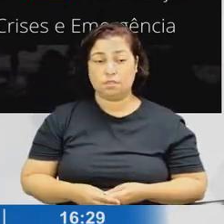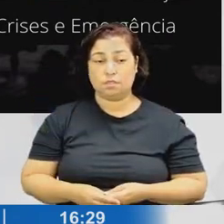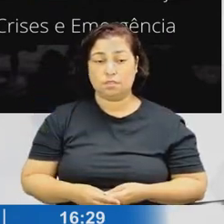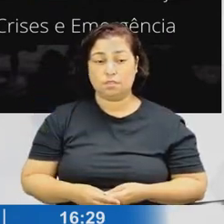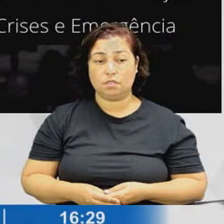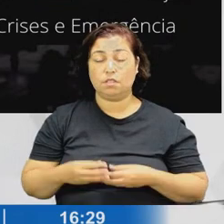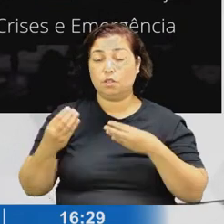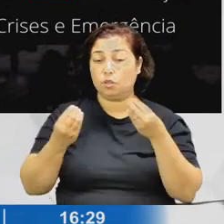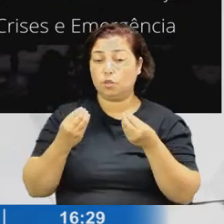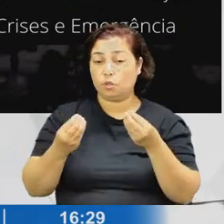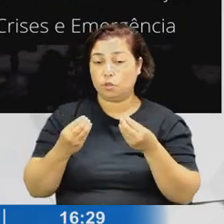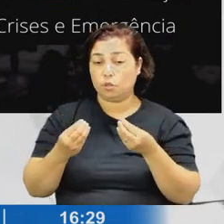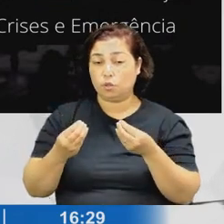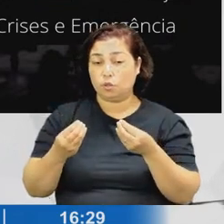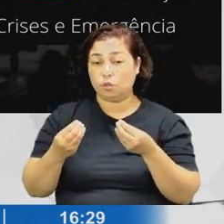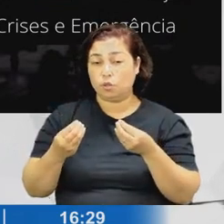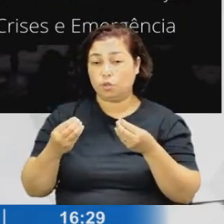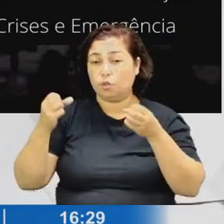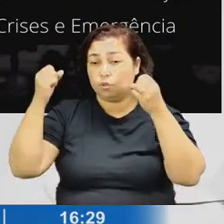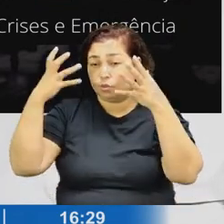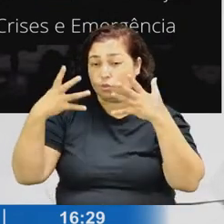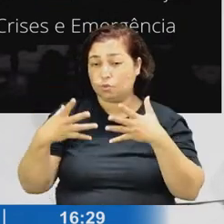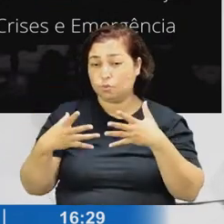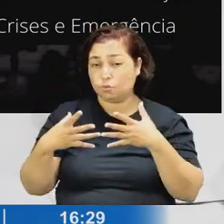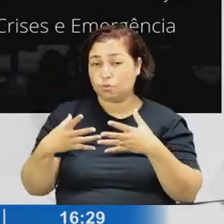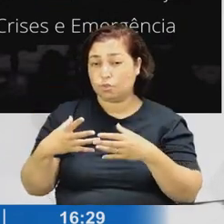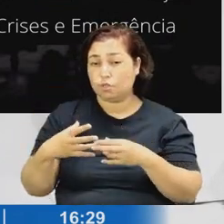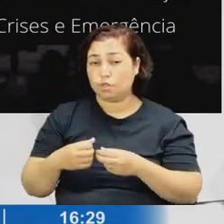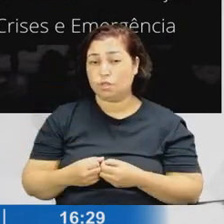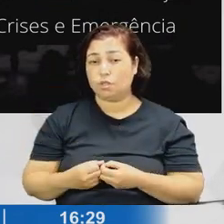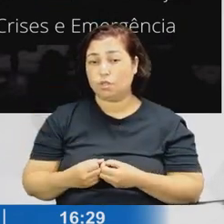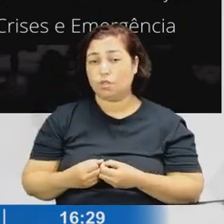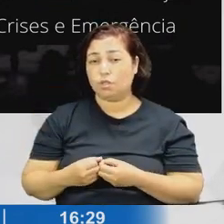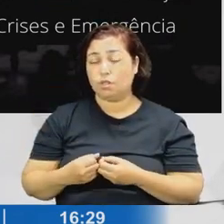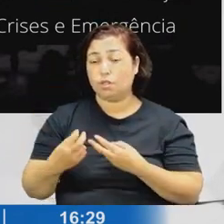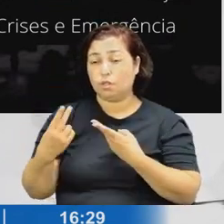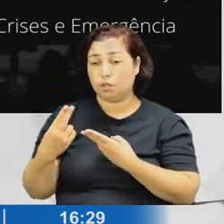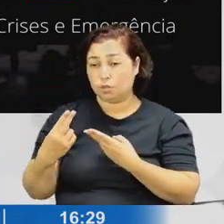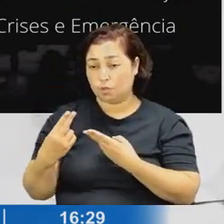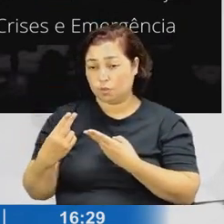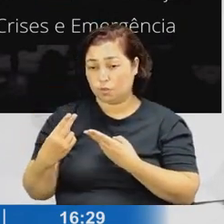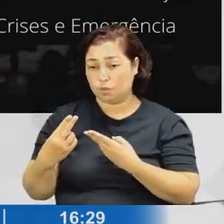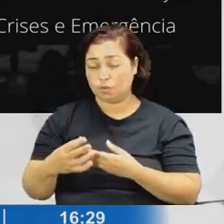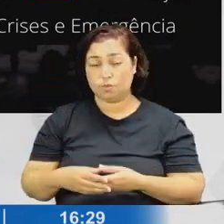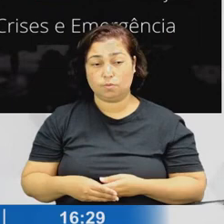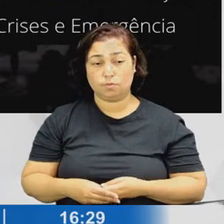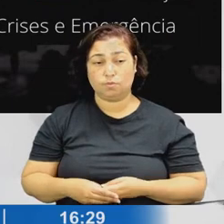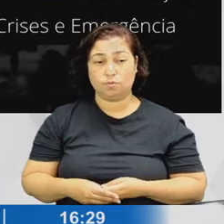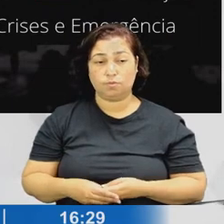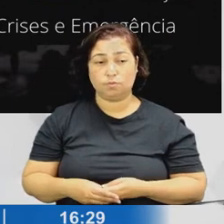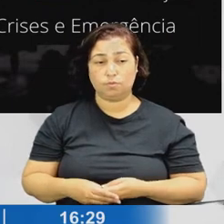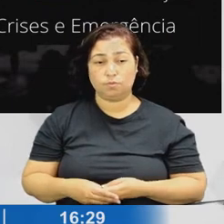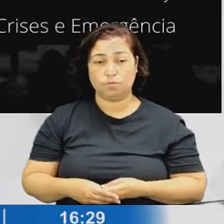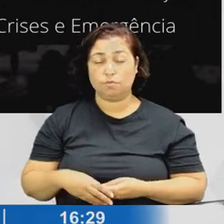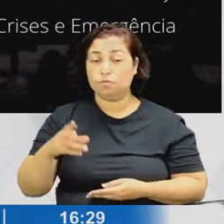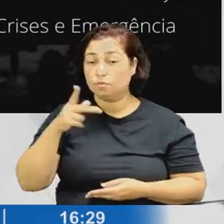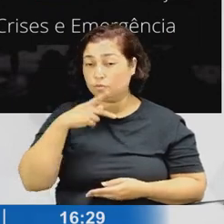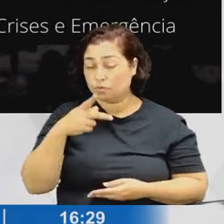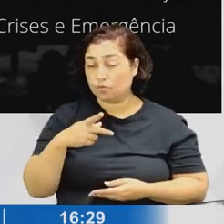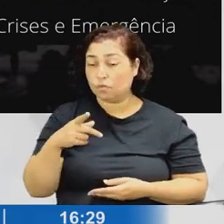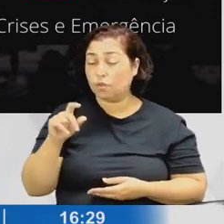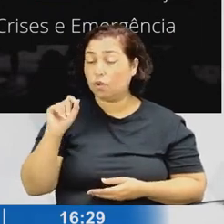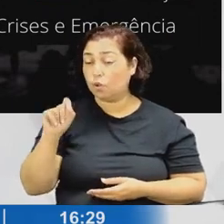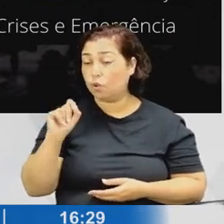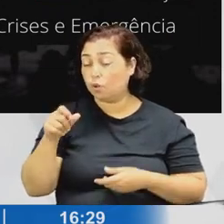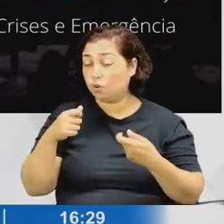vai dar resultado como é que um populista vai explicar a mesma coisa não vai dar dado nenhum nada dado nenhum ele vai falar né que tem que